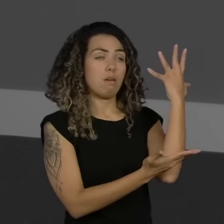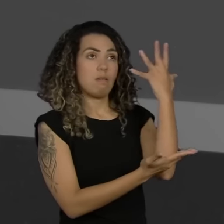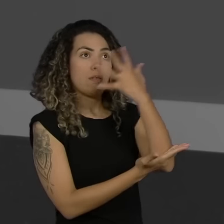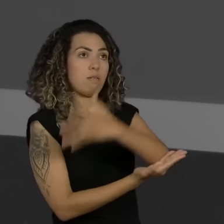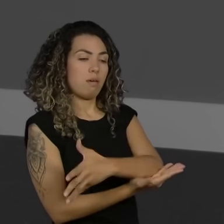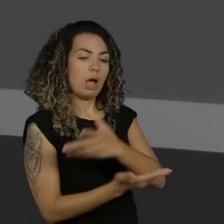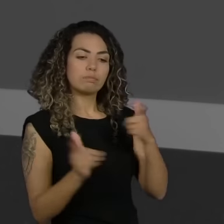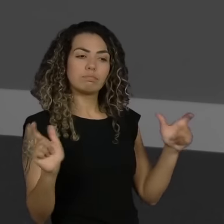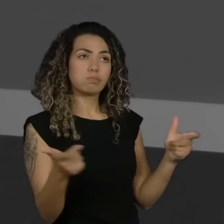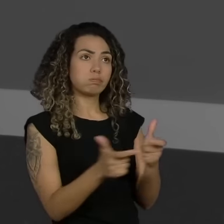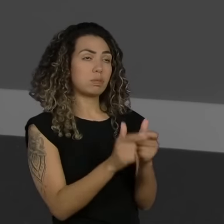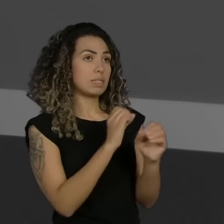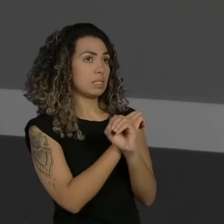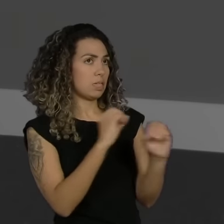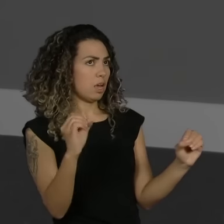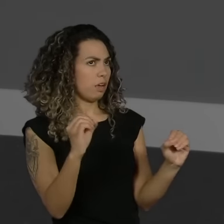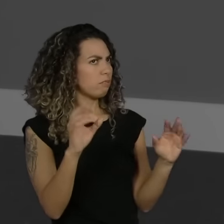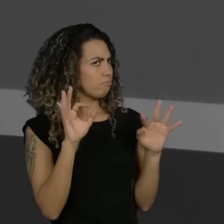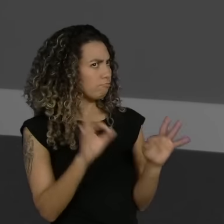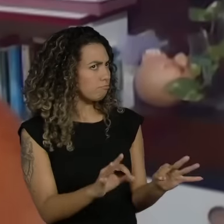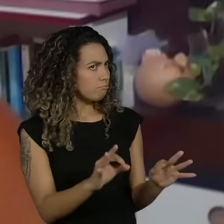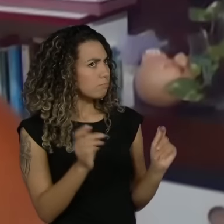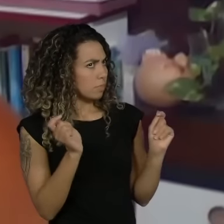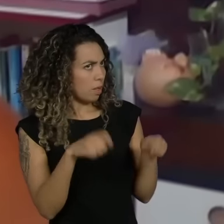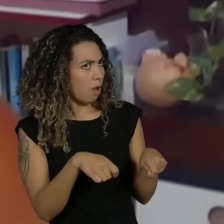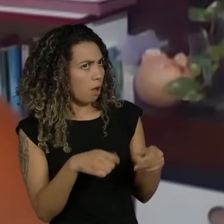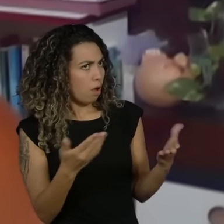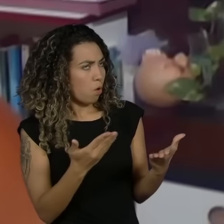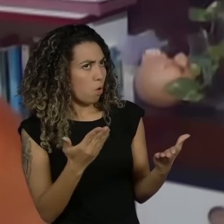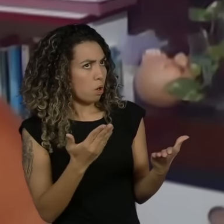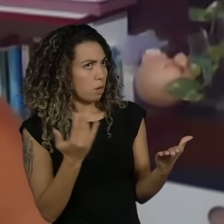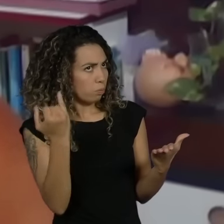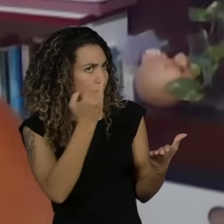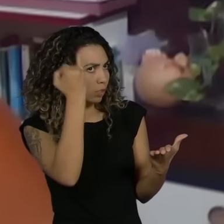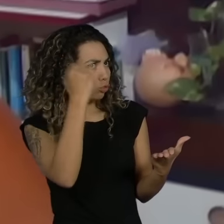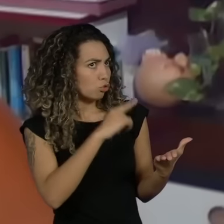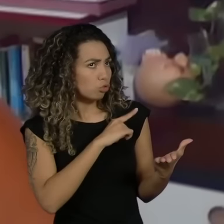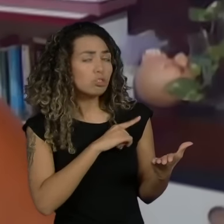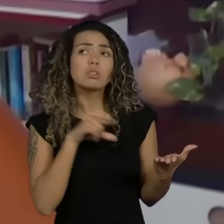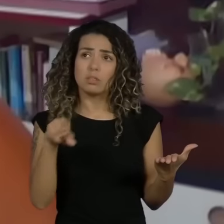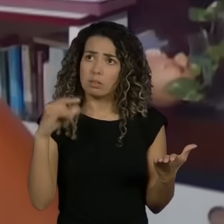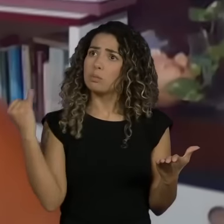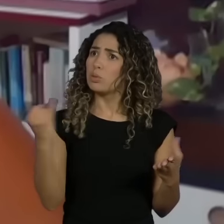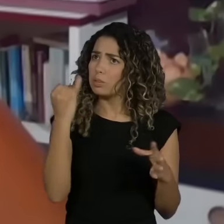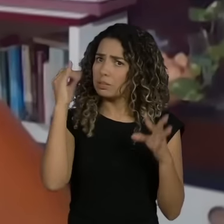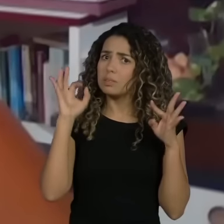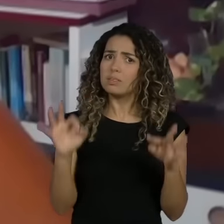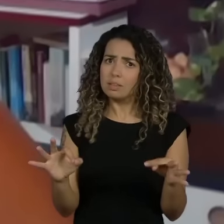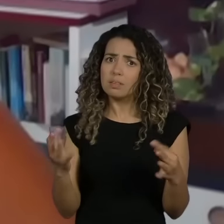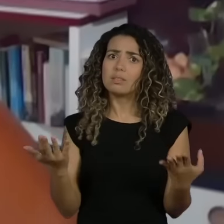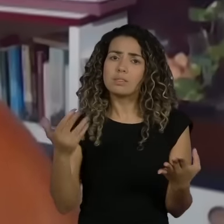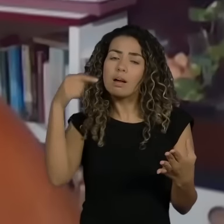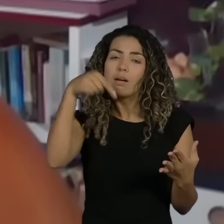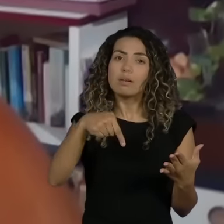governo brasileiro. Ele é fundamental nesse contexto? Com certeza. A gente sabe que para o